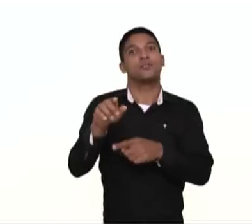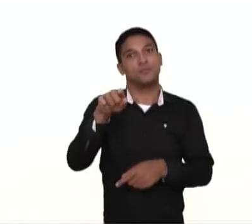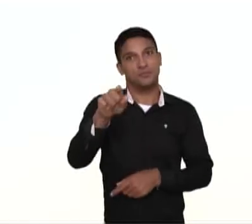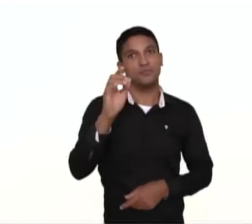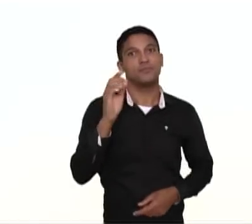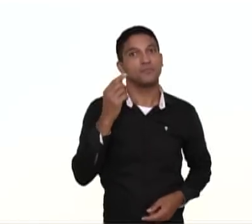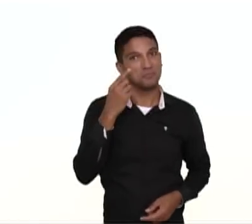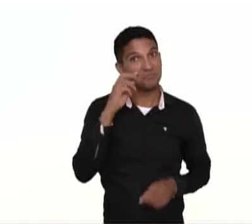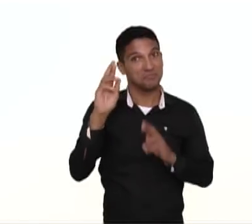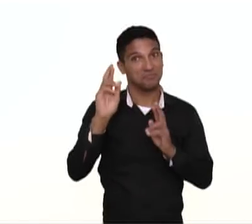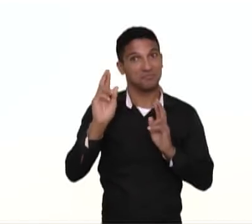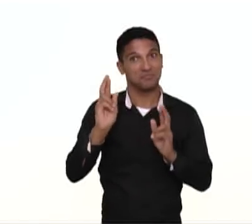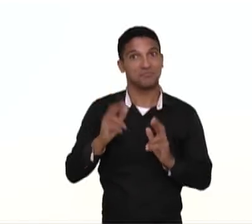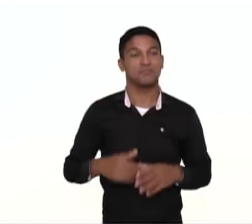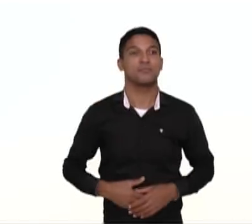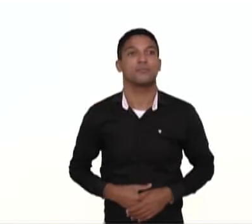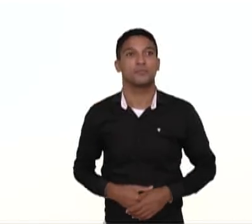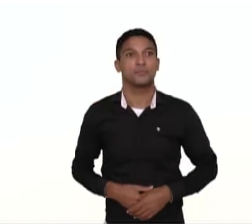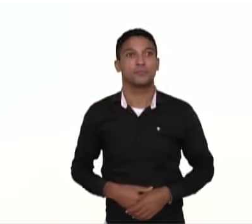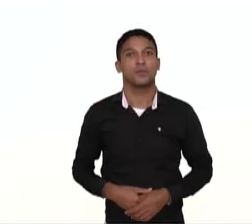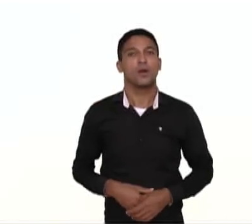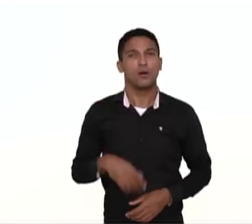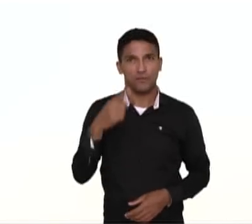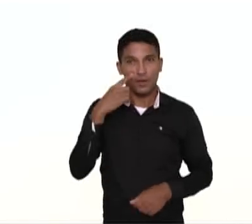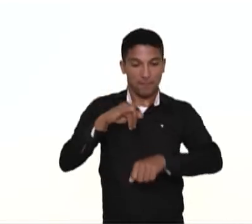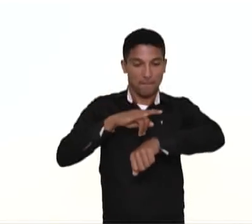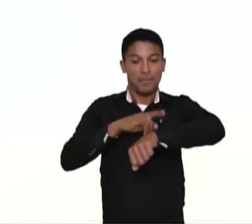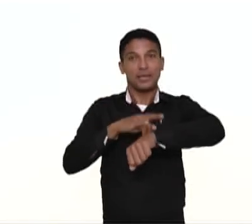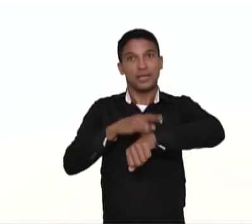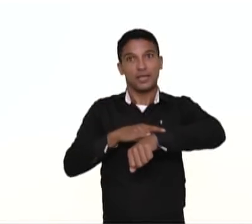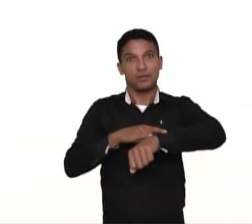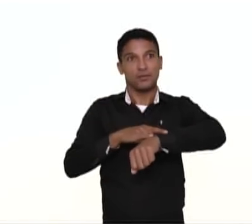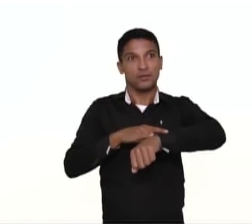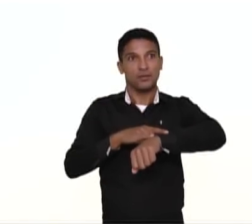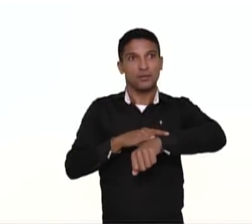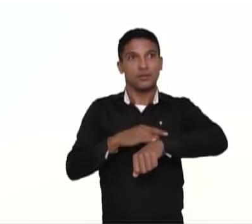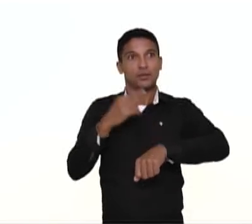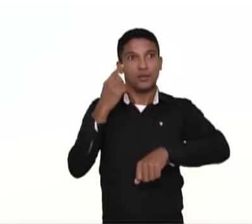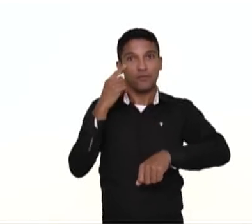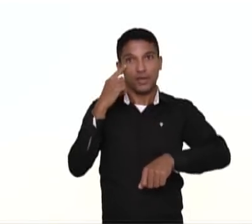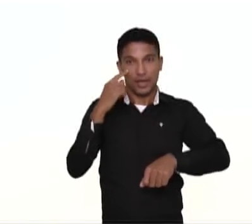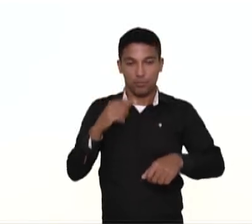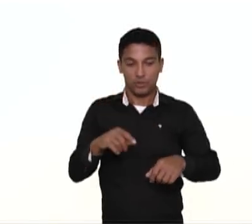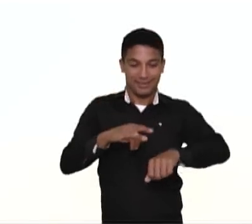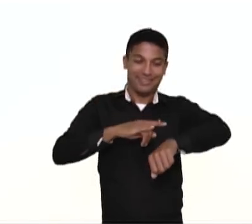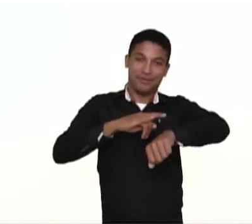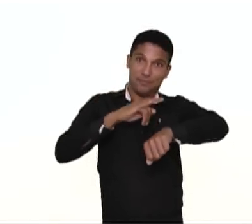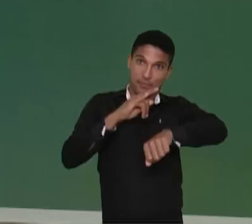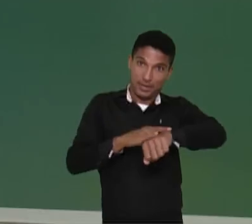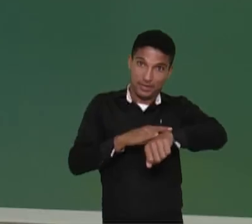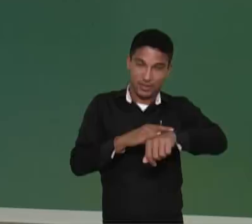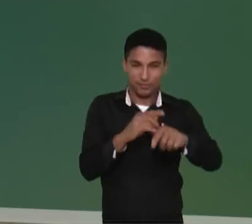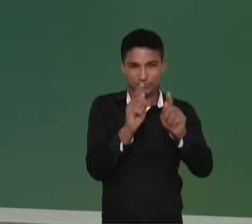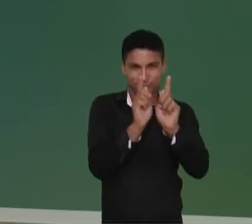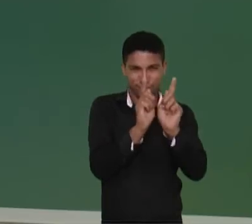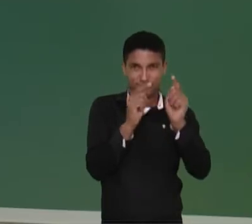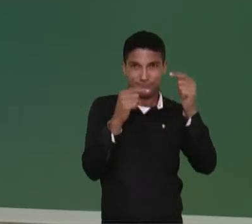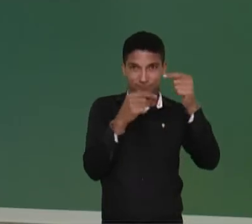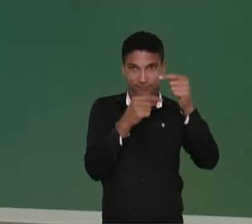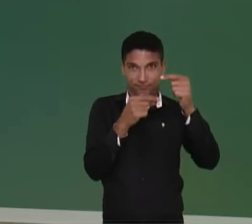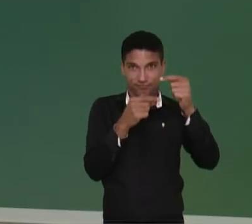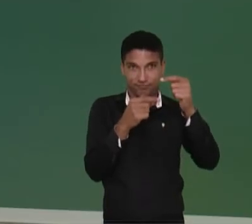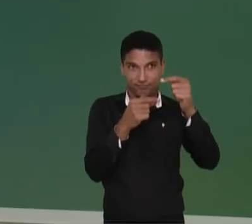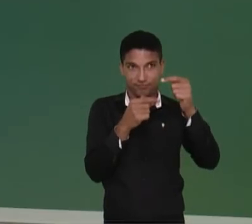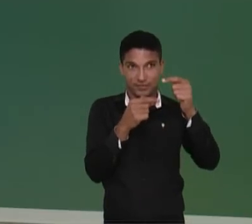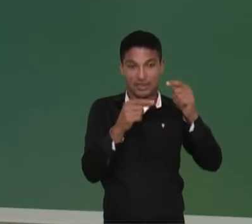ó. Tenho aqui a planta do banheiro, né, com o cômodo todo, né, composto